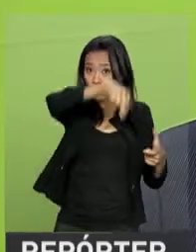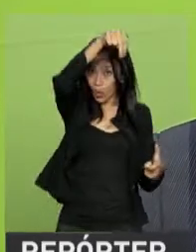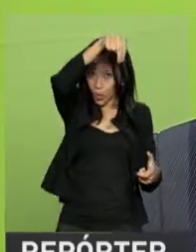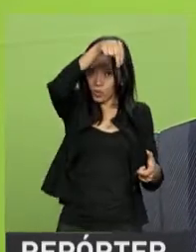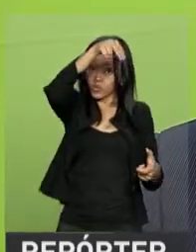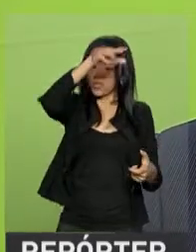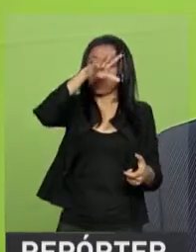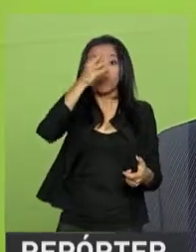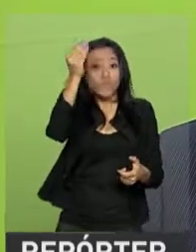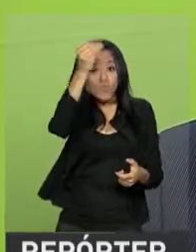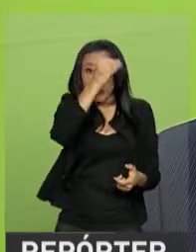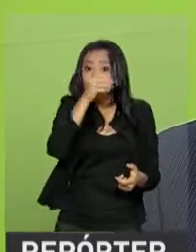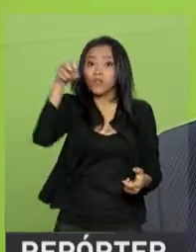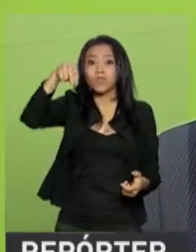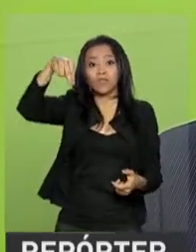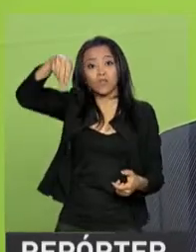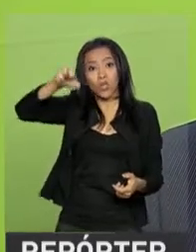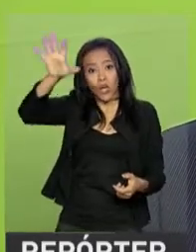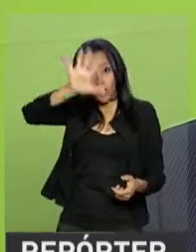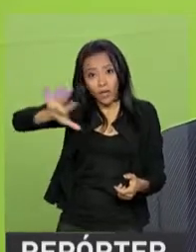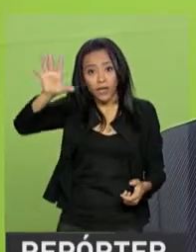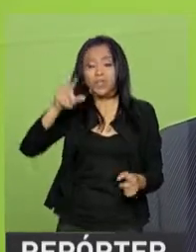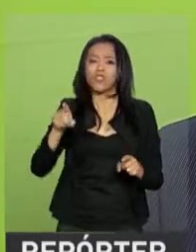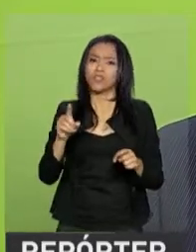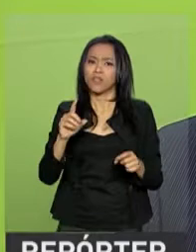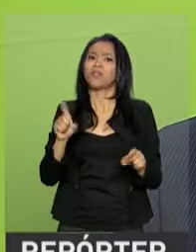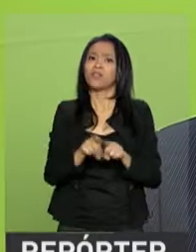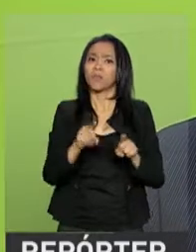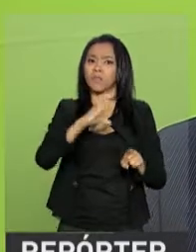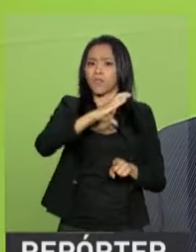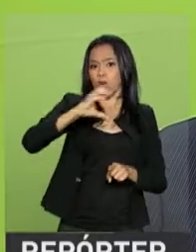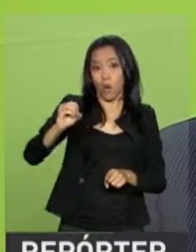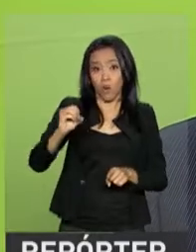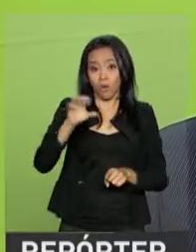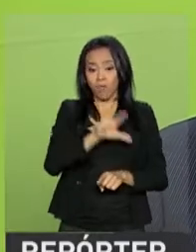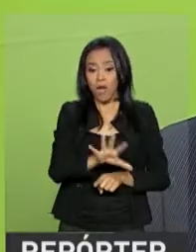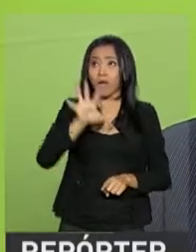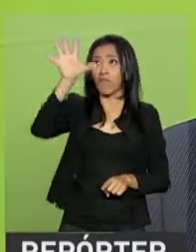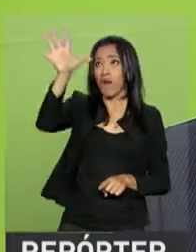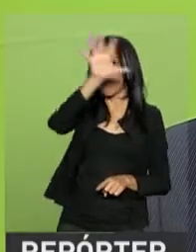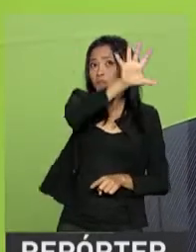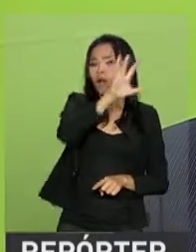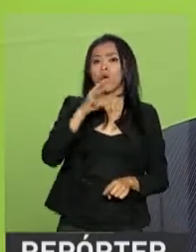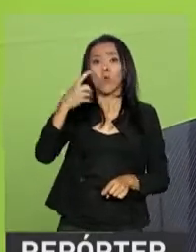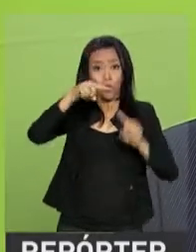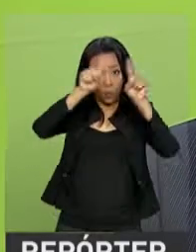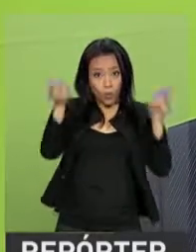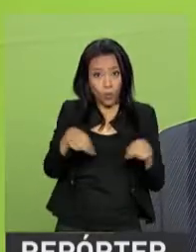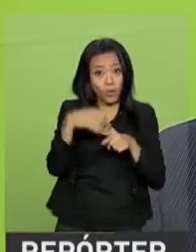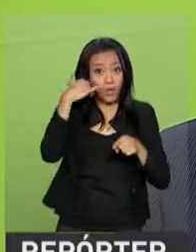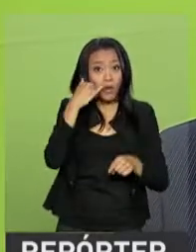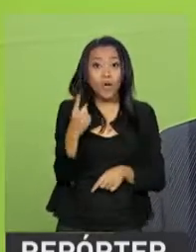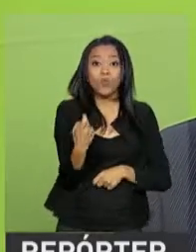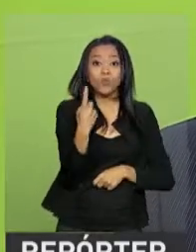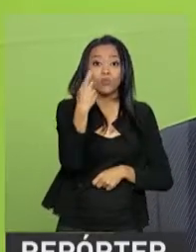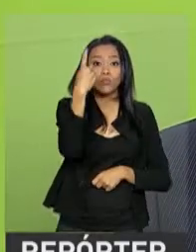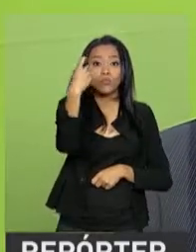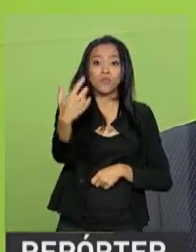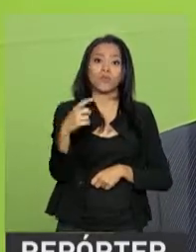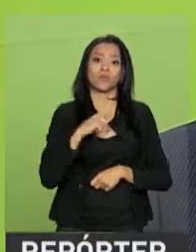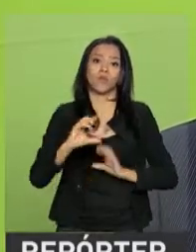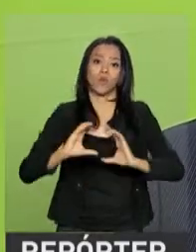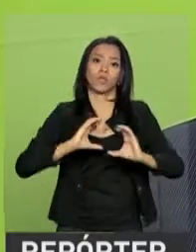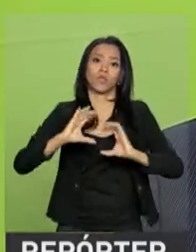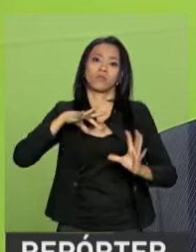muitas do nordeste algumas do centro-oeste orelhão para algumas localidades é a única forma de comunicação com o resto